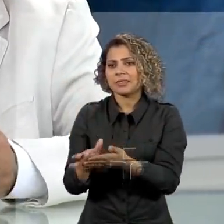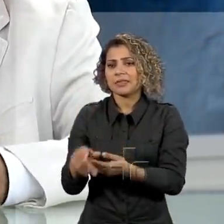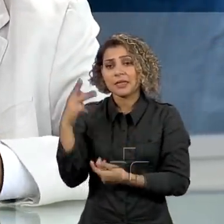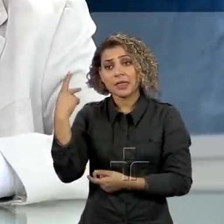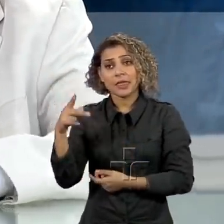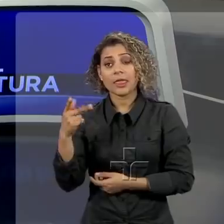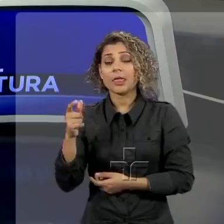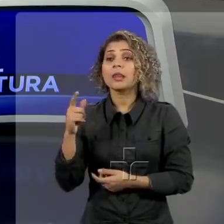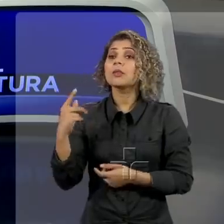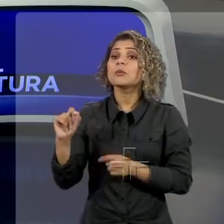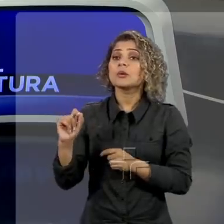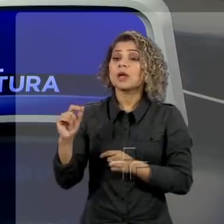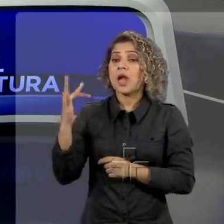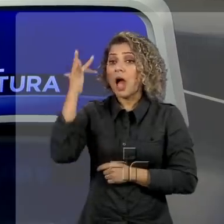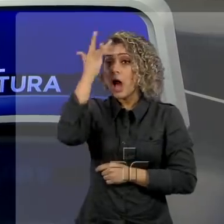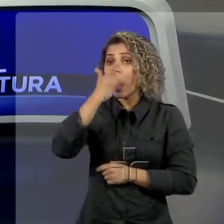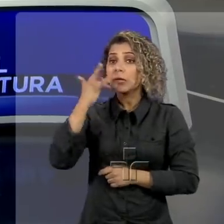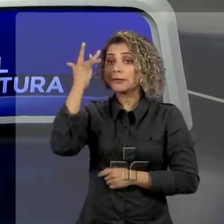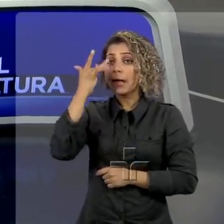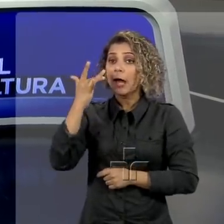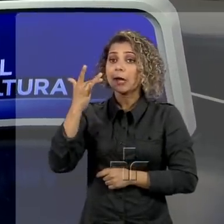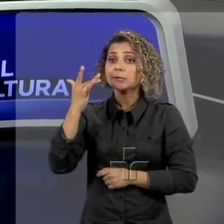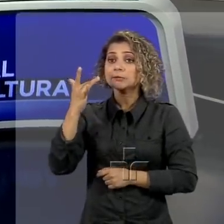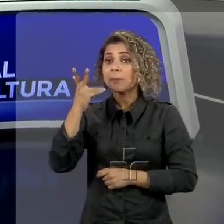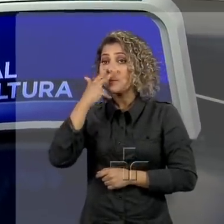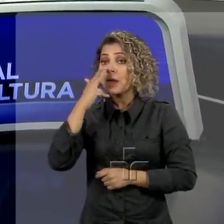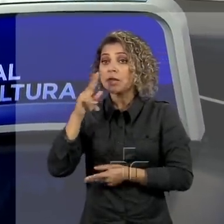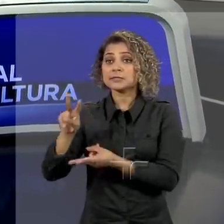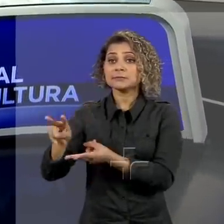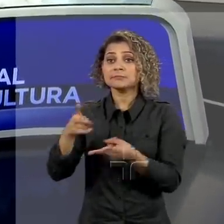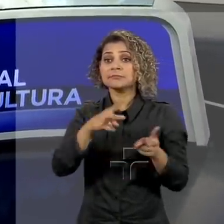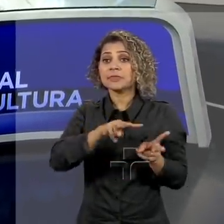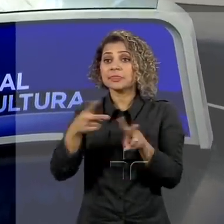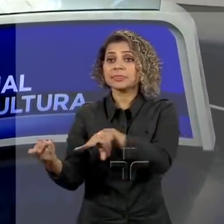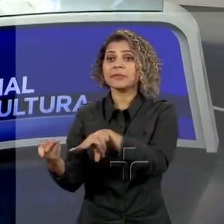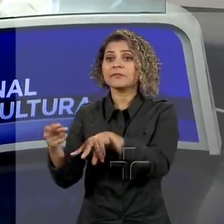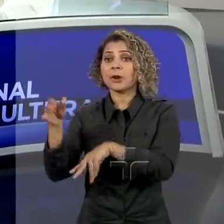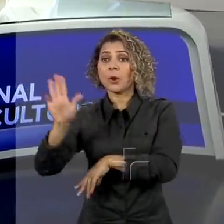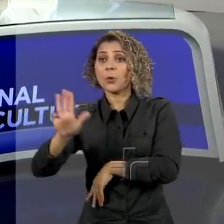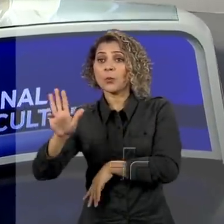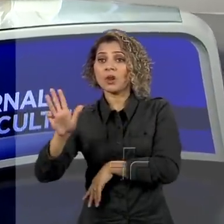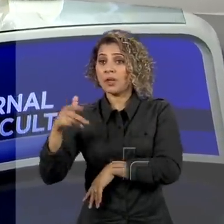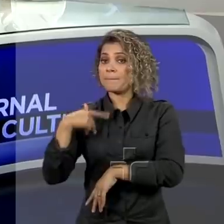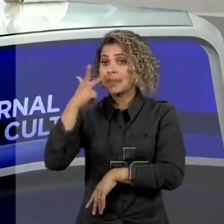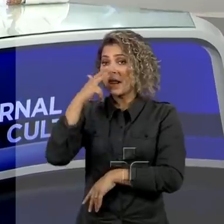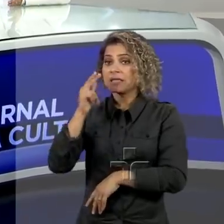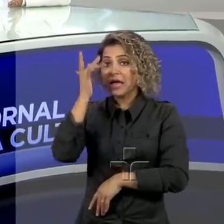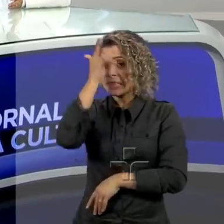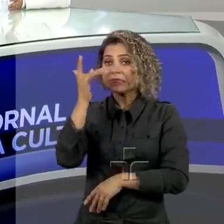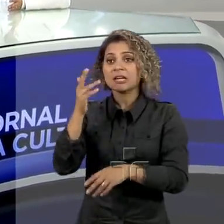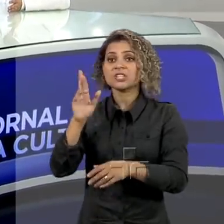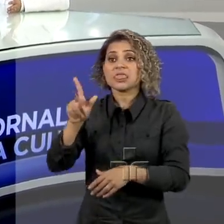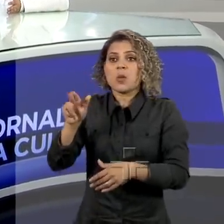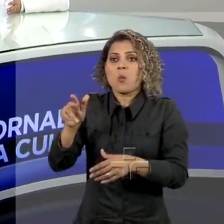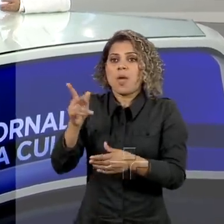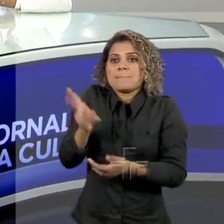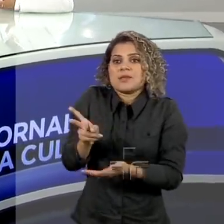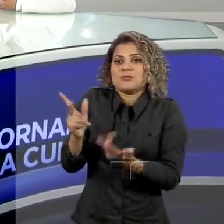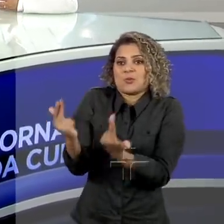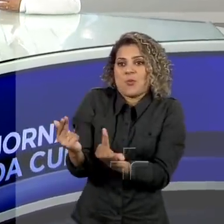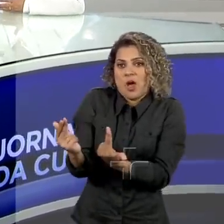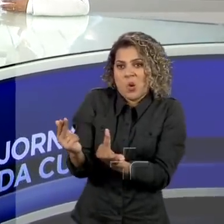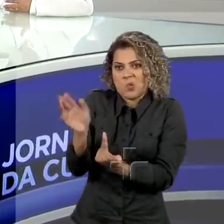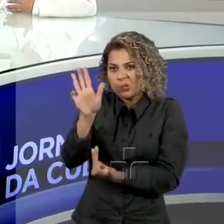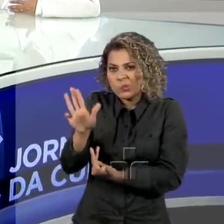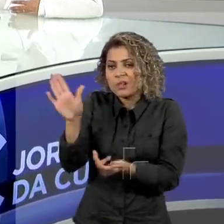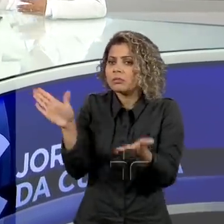Luiz Fernando Haddad Lula da Silva para ser o Fernando Haddad, que não é igual ao Lula. Não são figuras iguais, né? O Lula